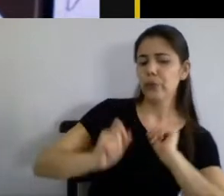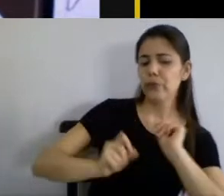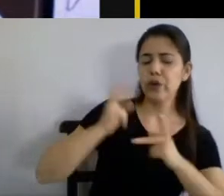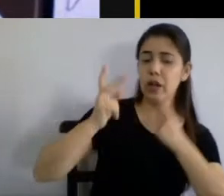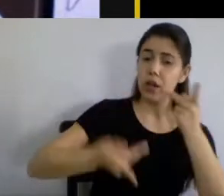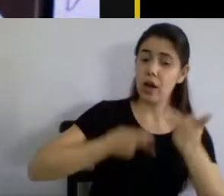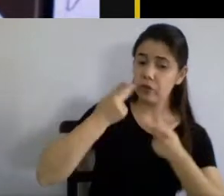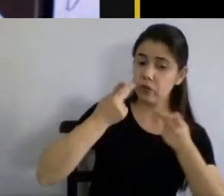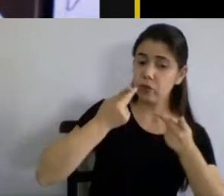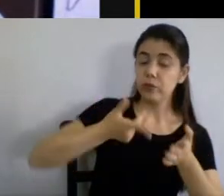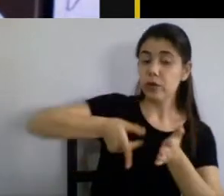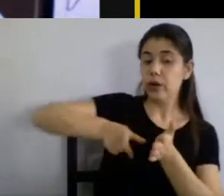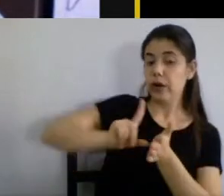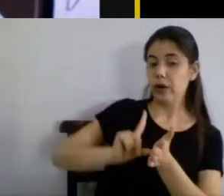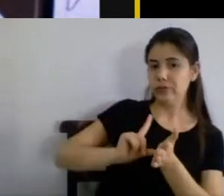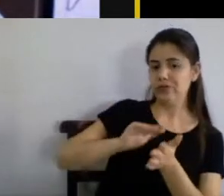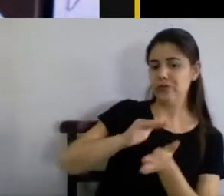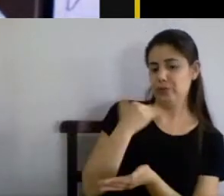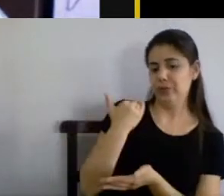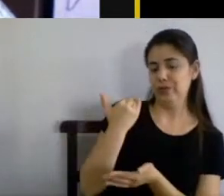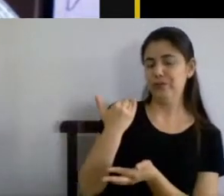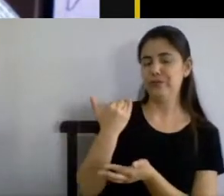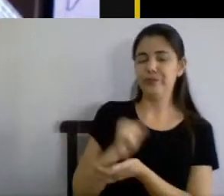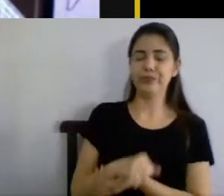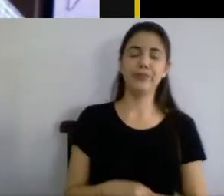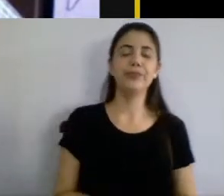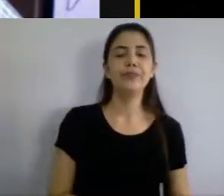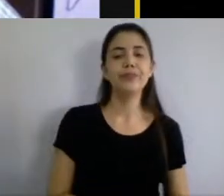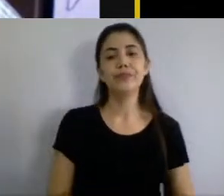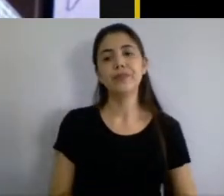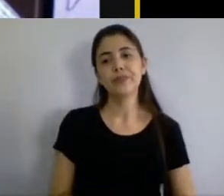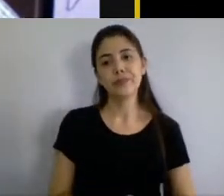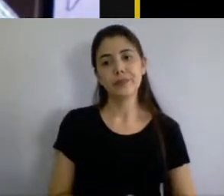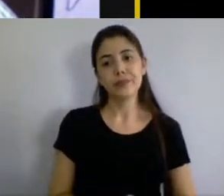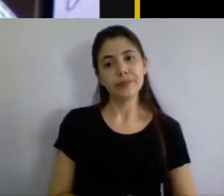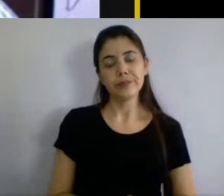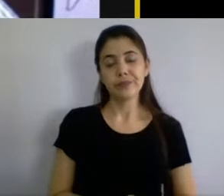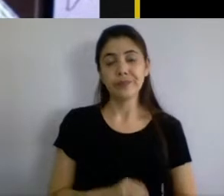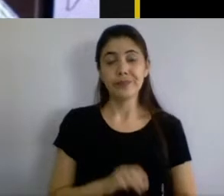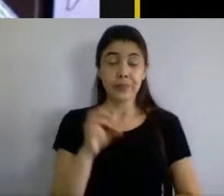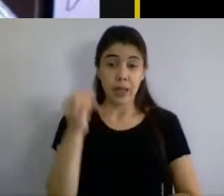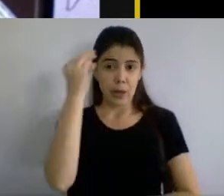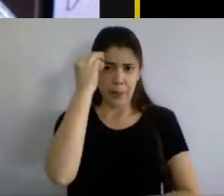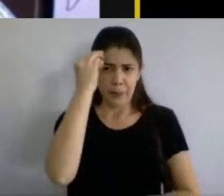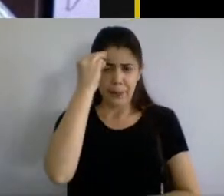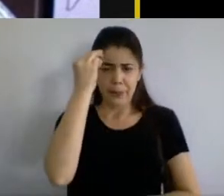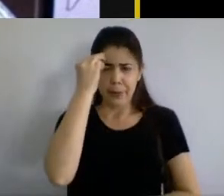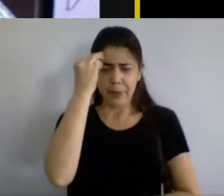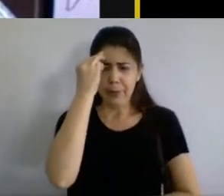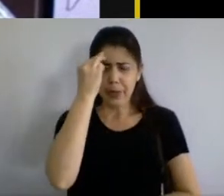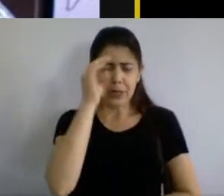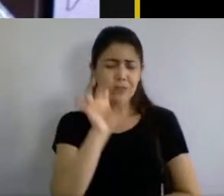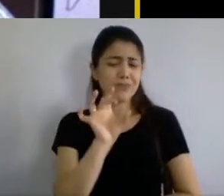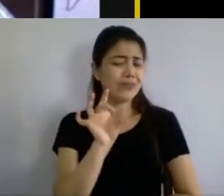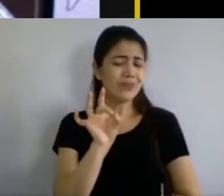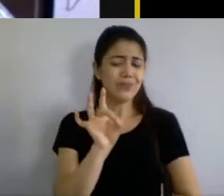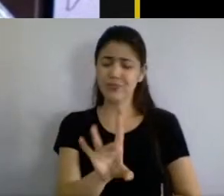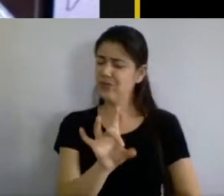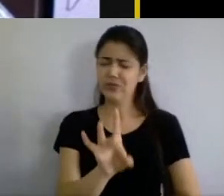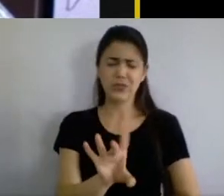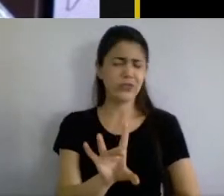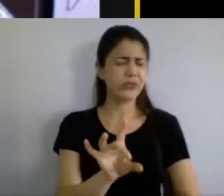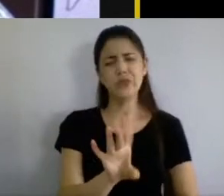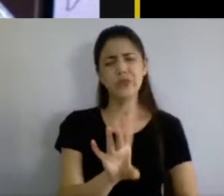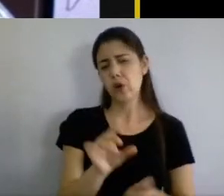Quer dizer, falando de outro modo, a memória é só, e necessariamente só,